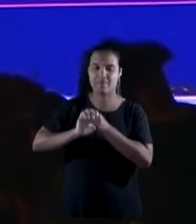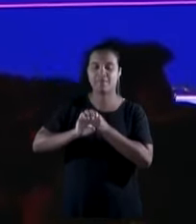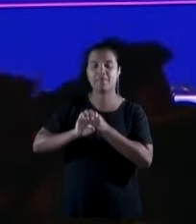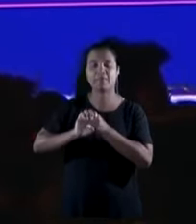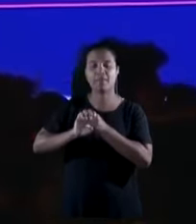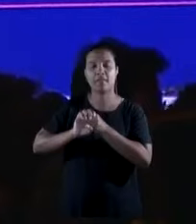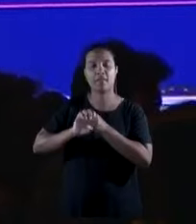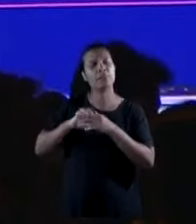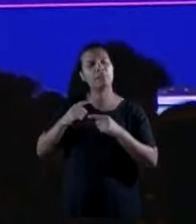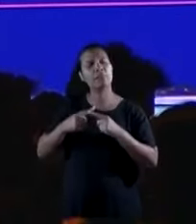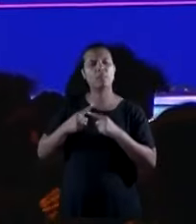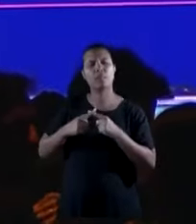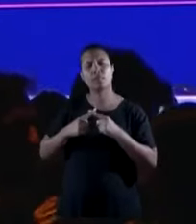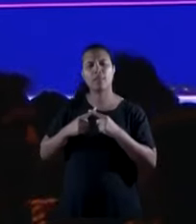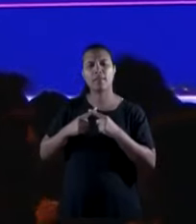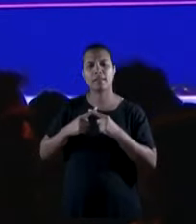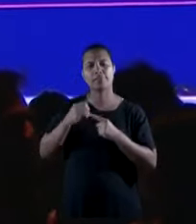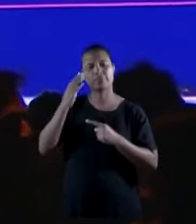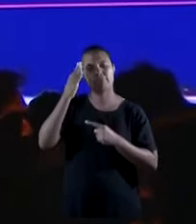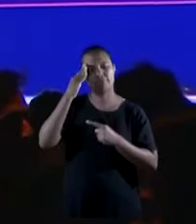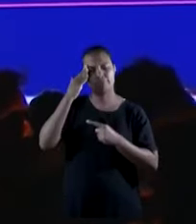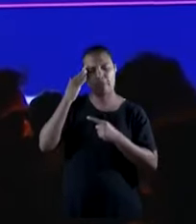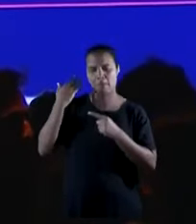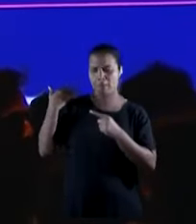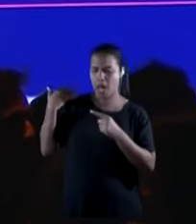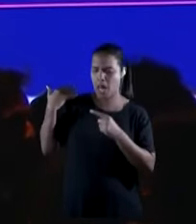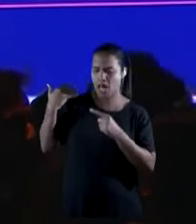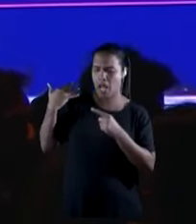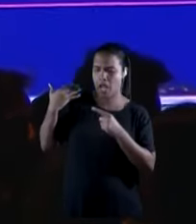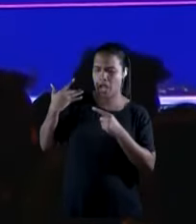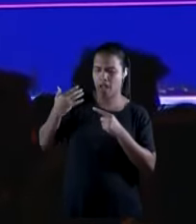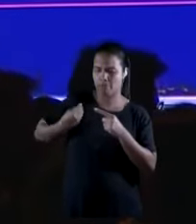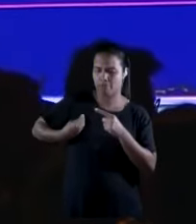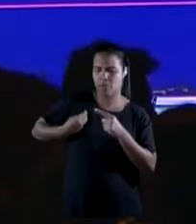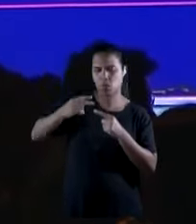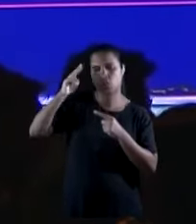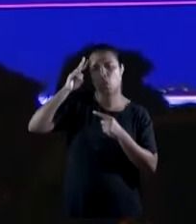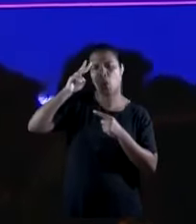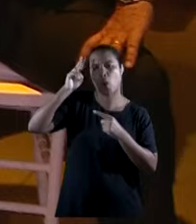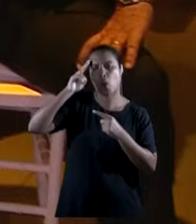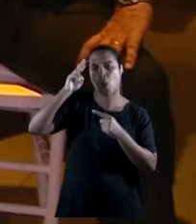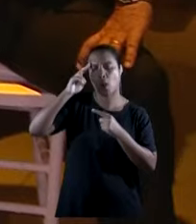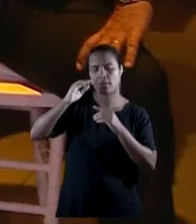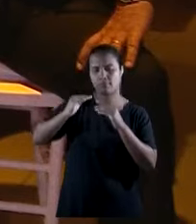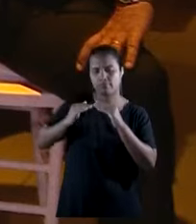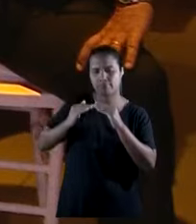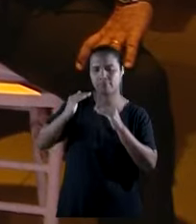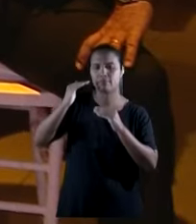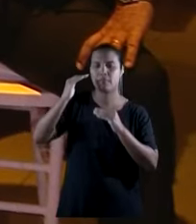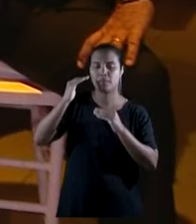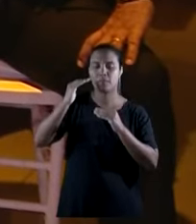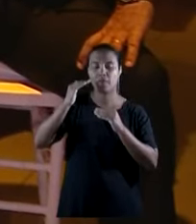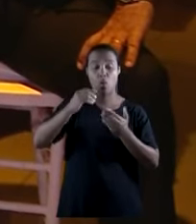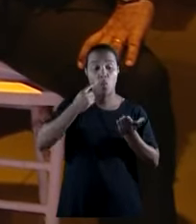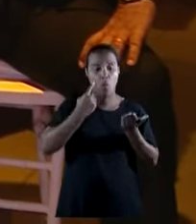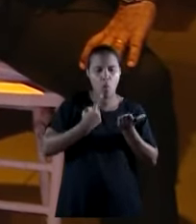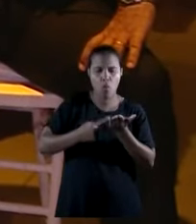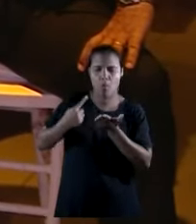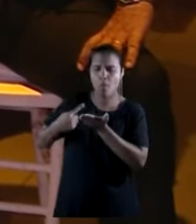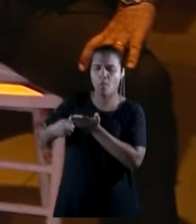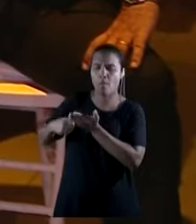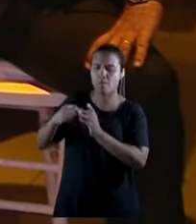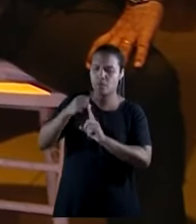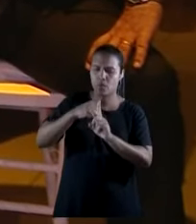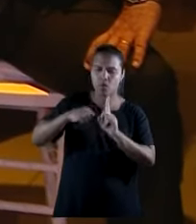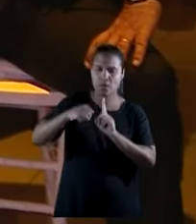temos um papel que transcende o esporte. Temos um compromisso com a sociedade. Precisamos de